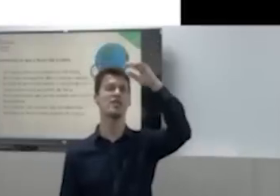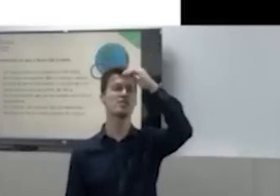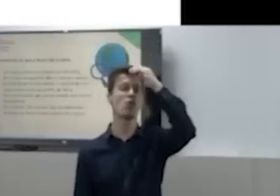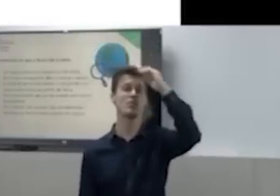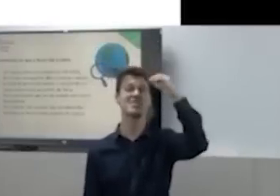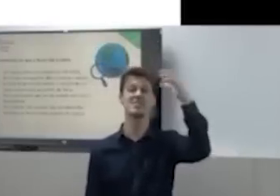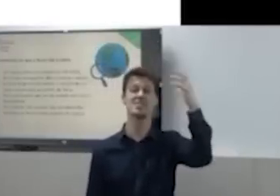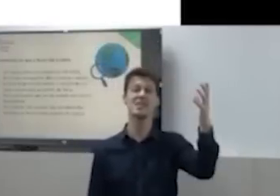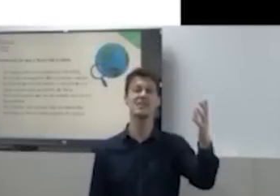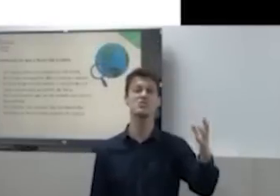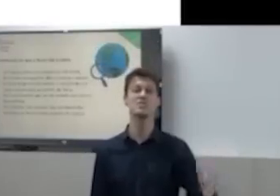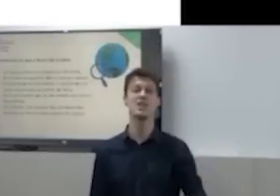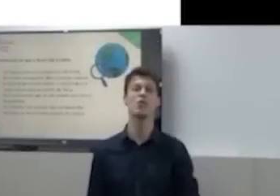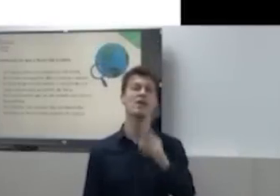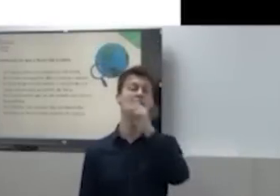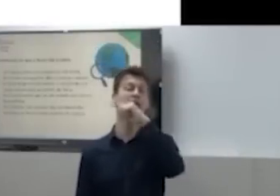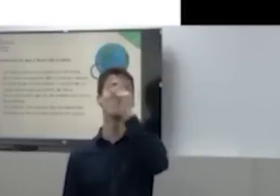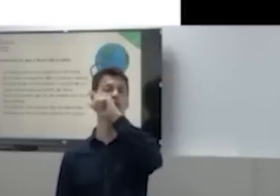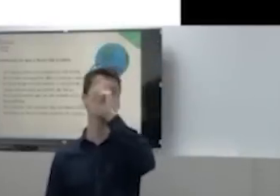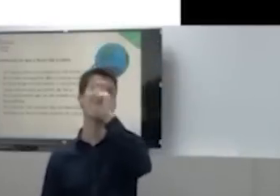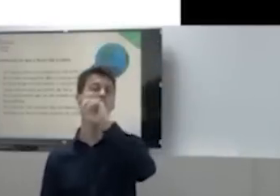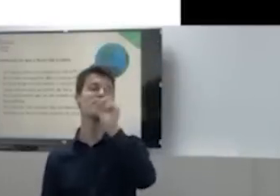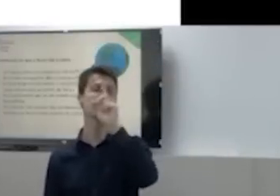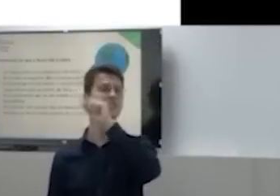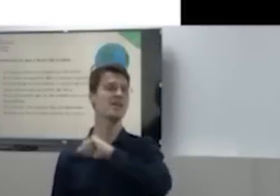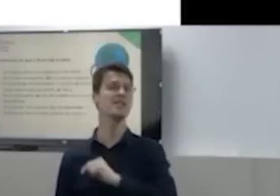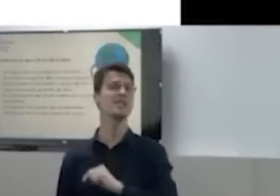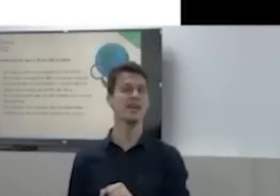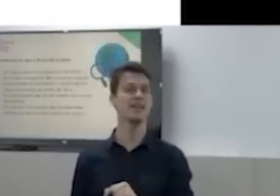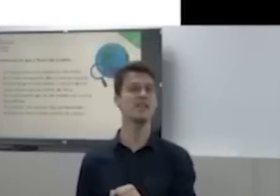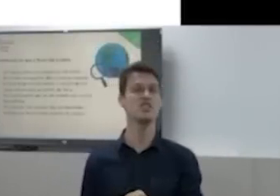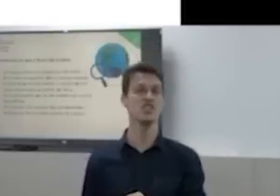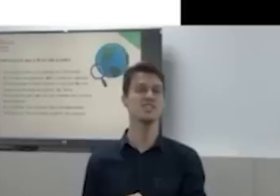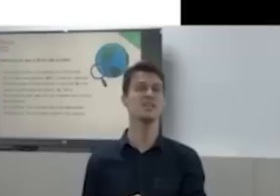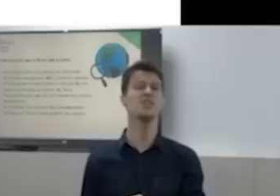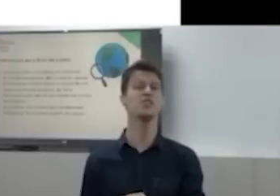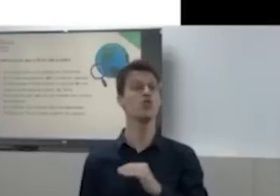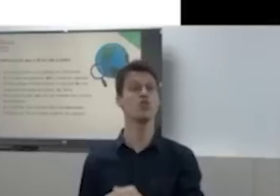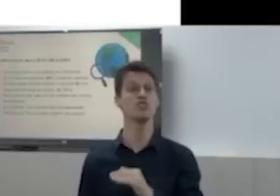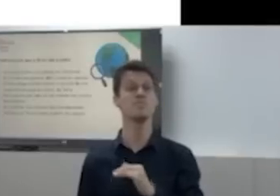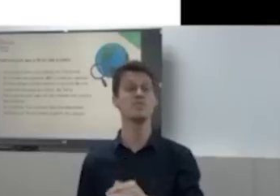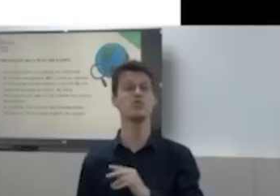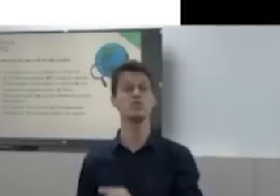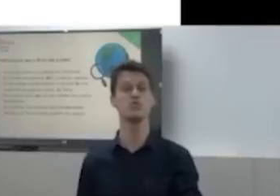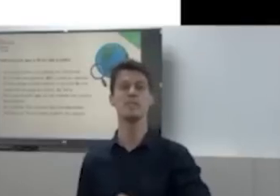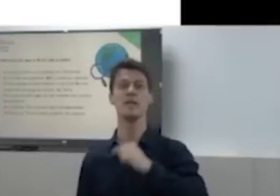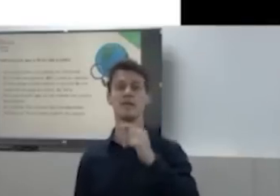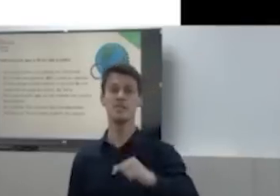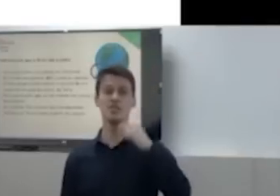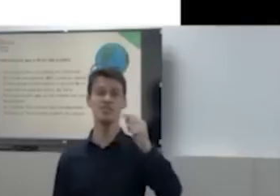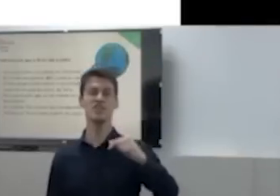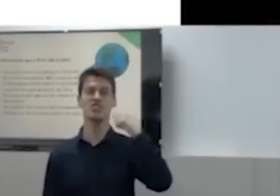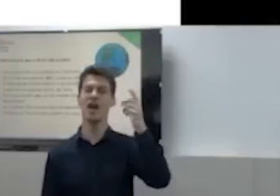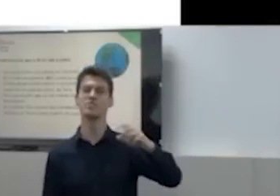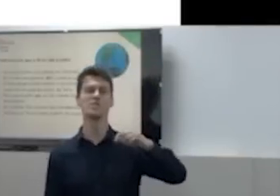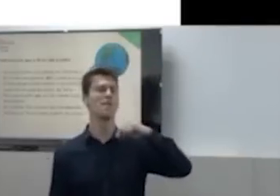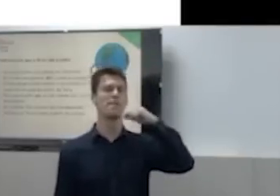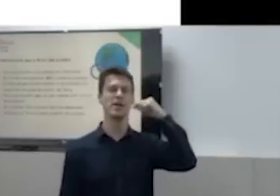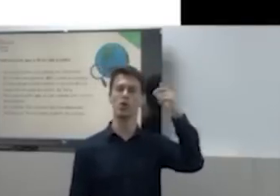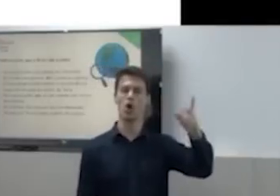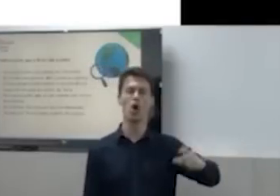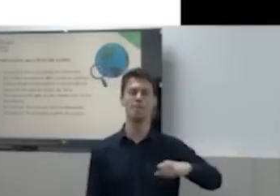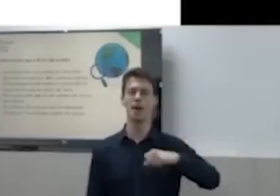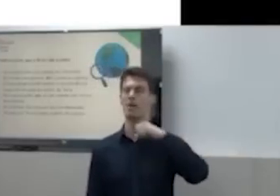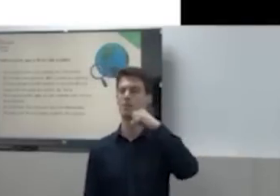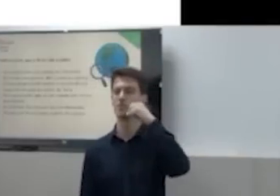as constelações, eu olho as estrelas no céu, eu vejo algumas estrelas características aqui no nosso hemisfério sul. Se nós